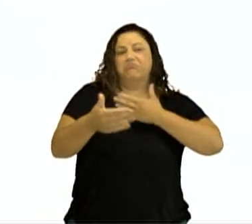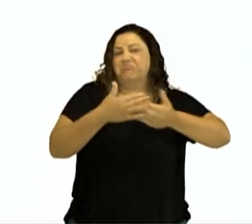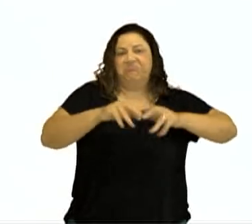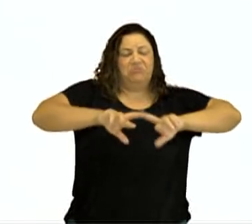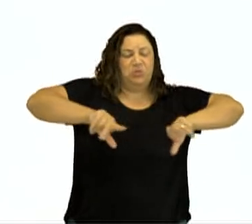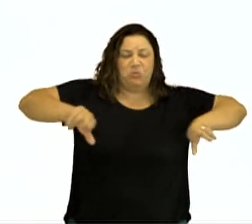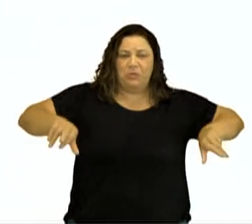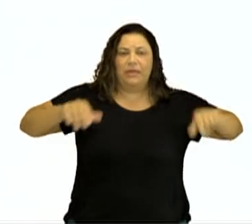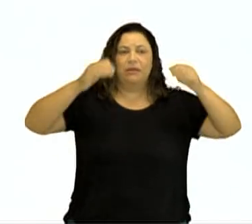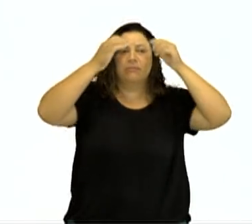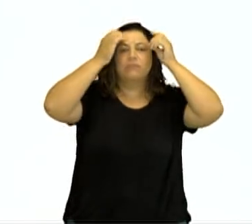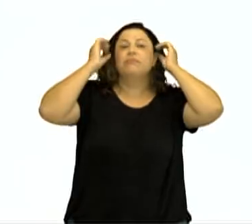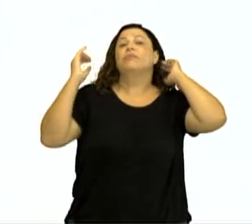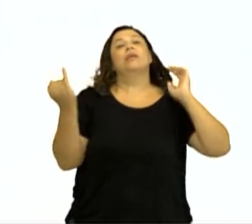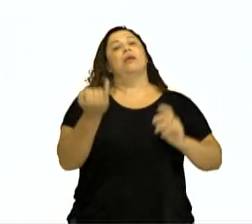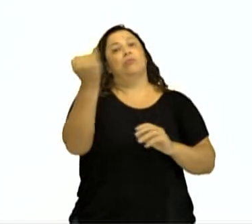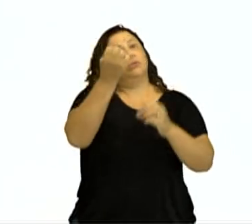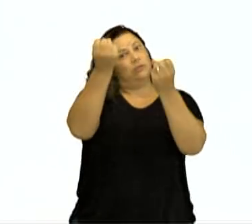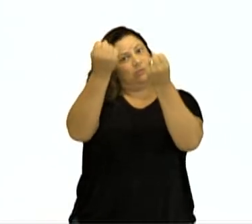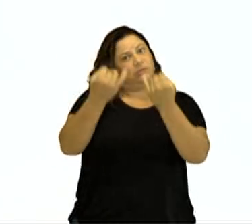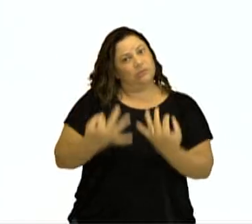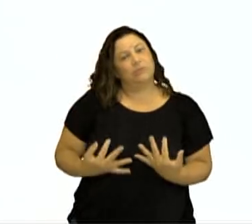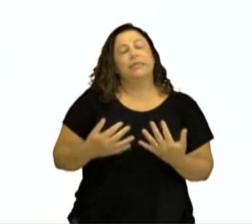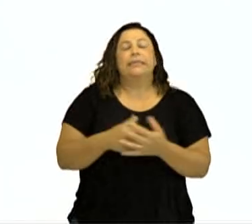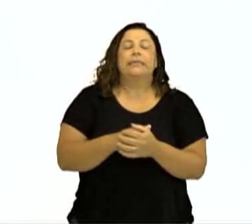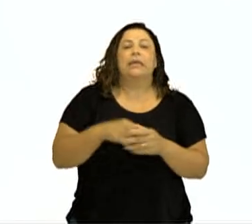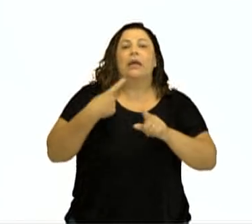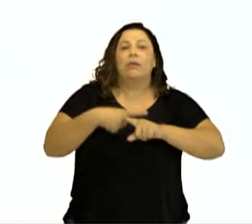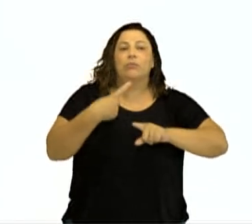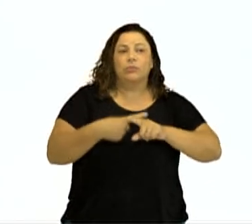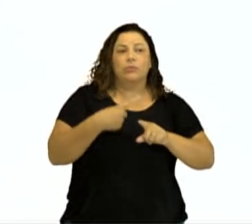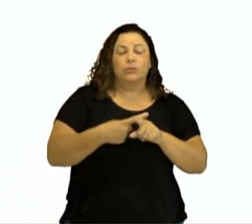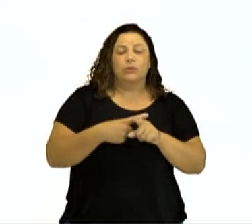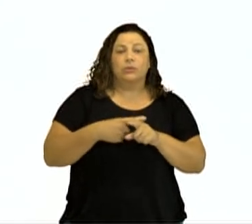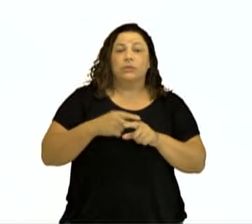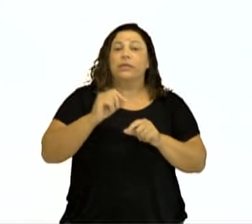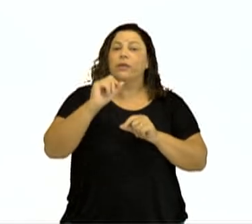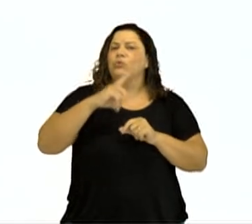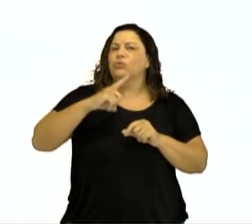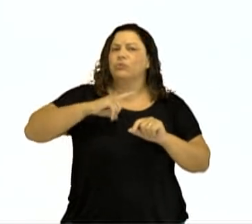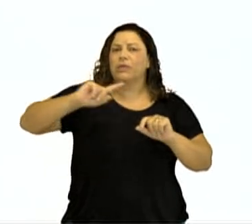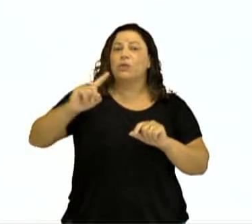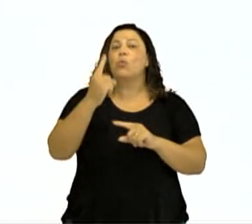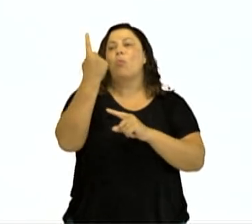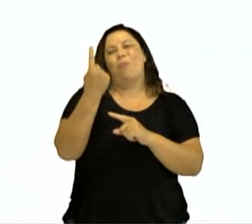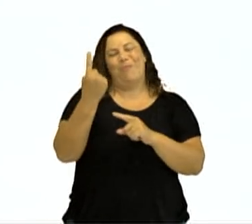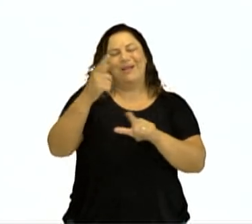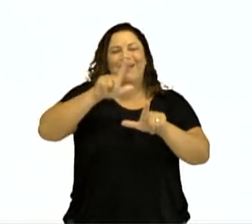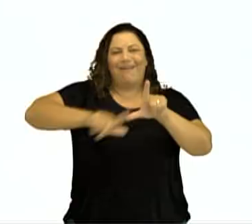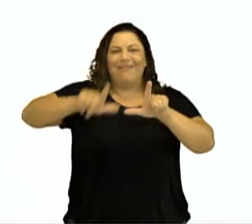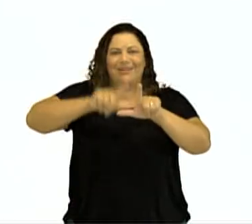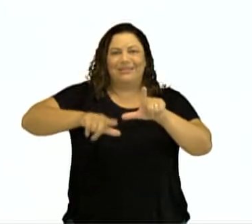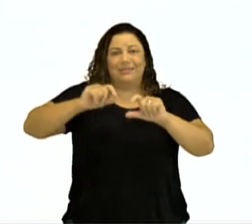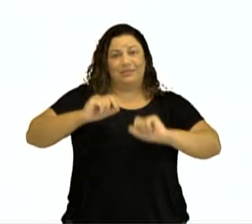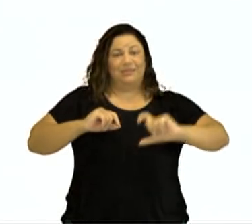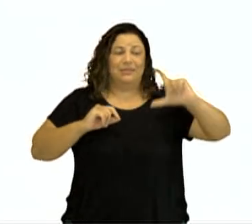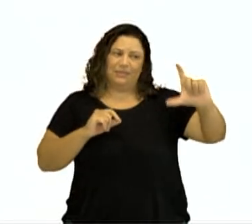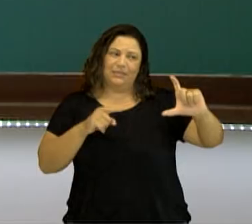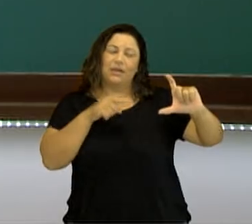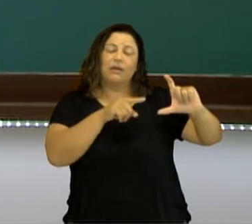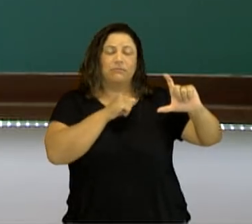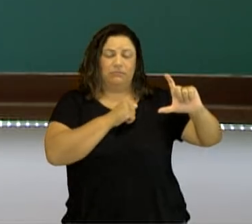enfim. Até é importante dizer que quando um elemento é representado por uma letra só, essa letra tem que ser maiúscula,